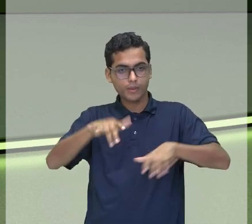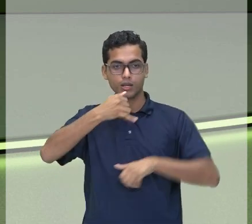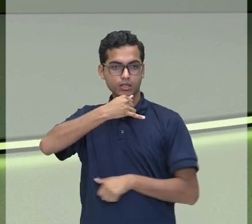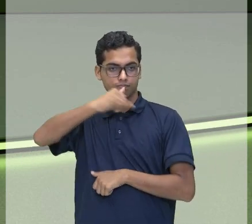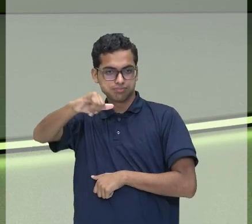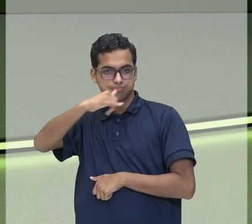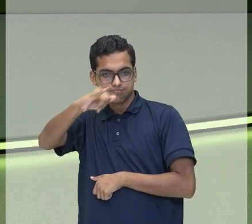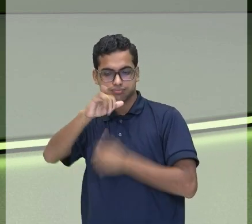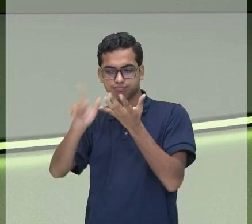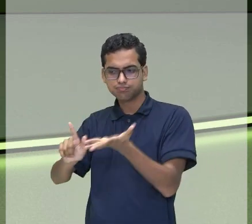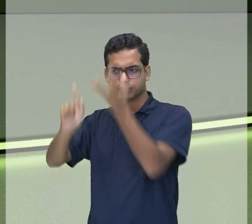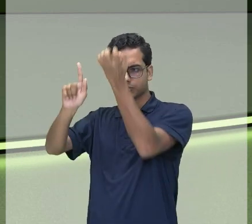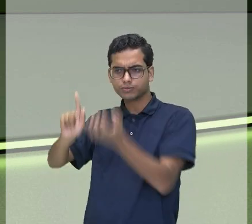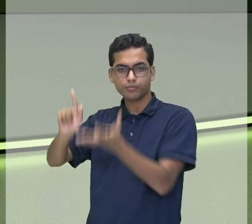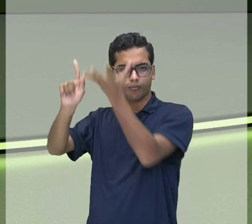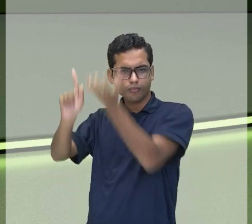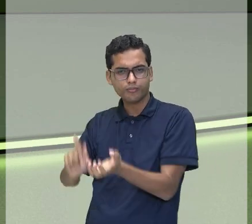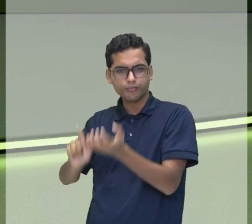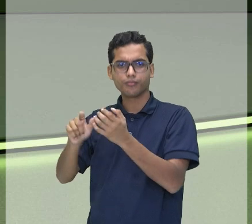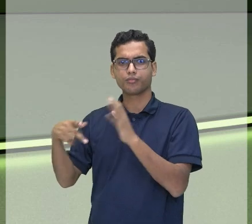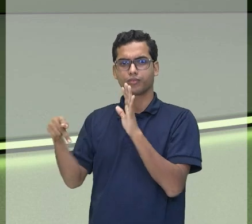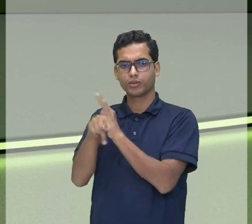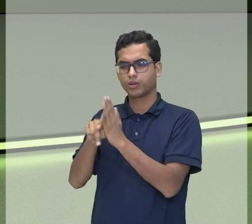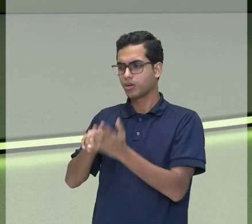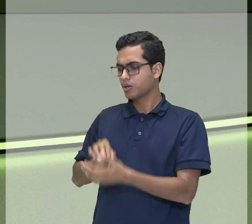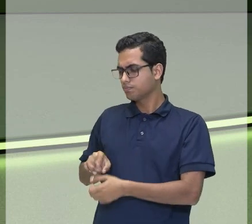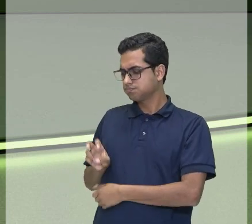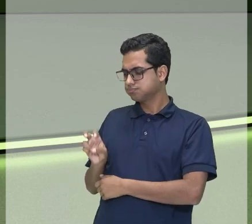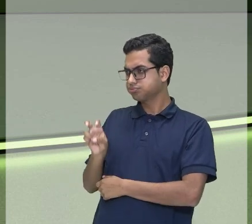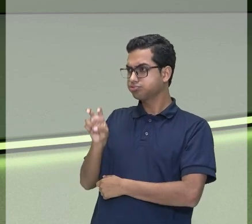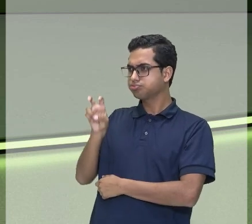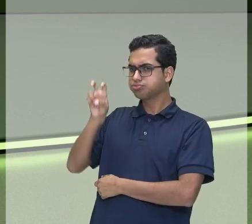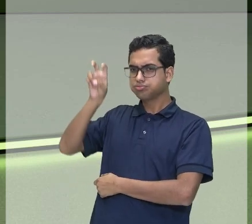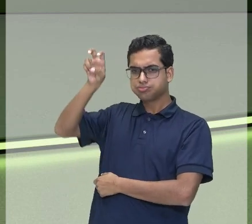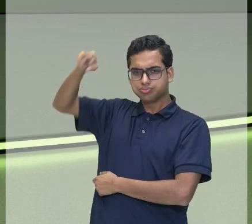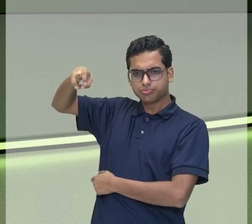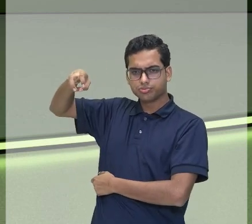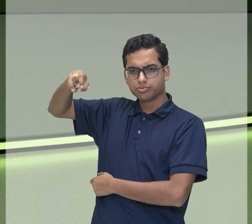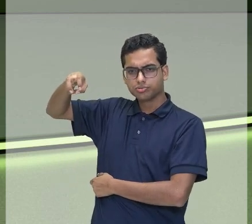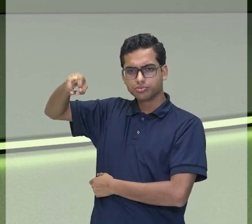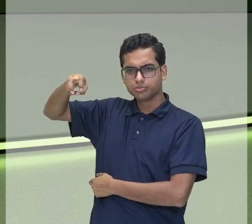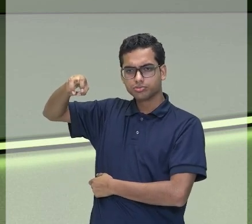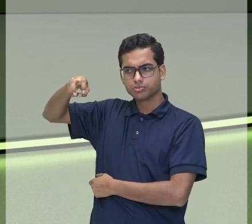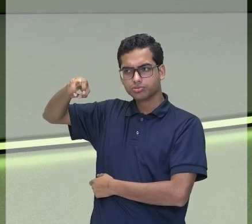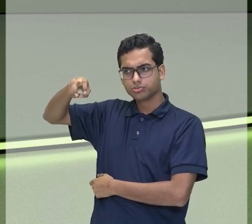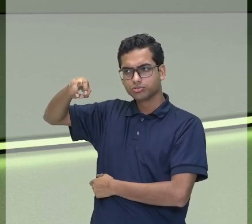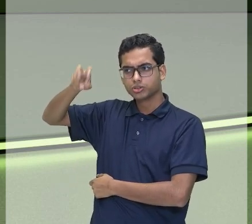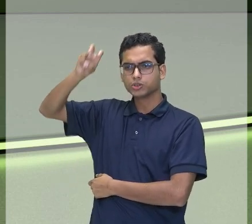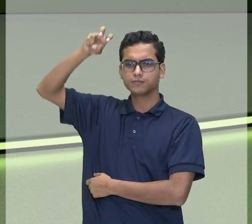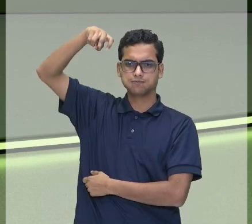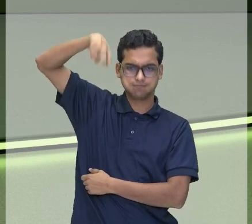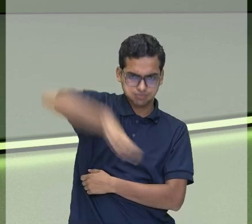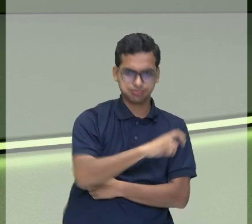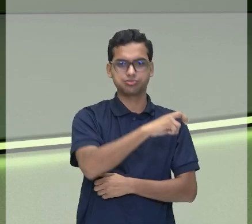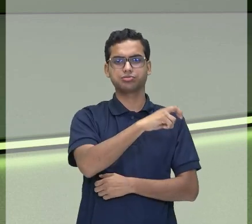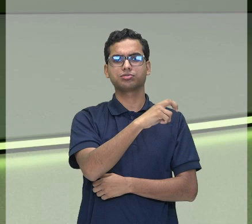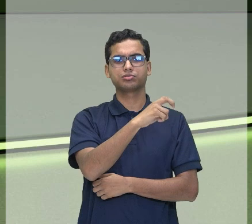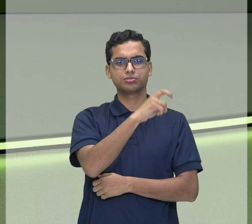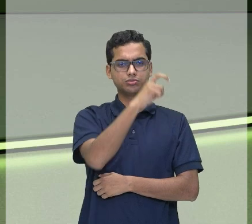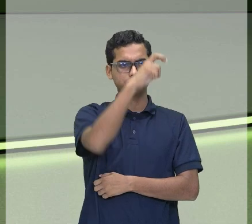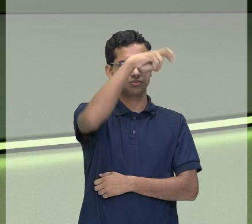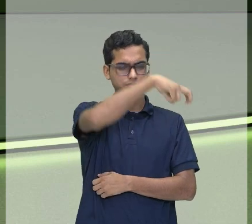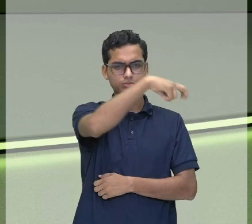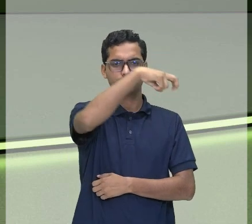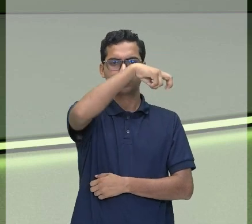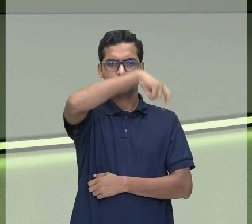que é com a força desse movimento, né, com a força dessa movimentação, tá? E aí ele vai subir novamente, né,